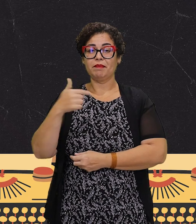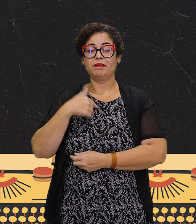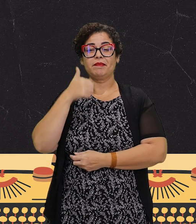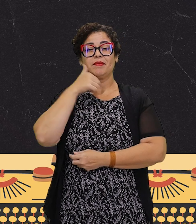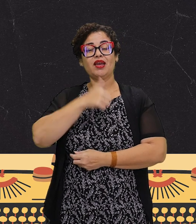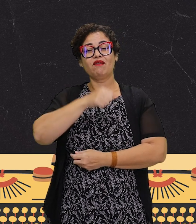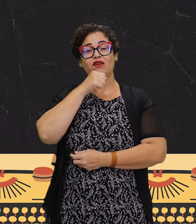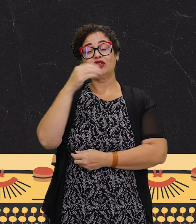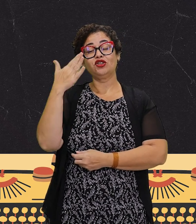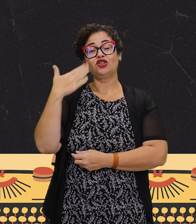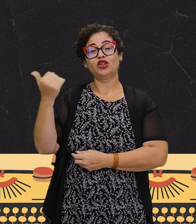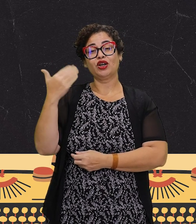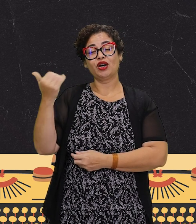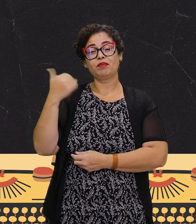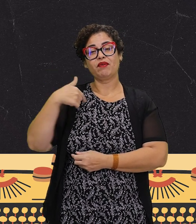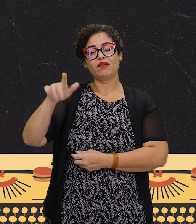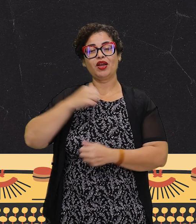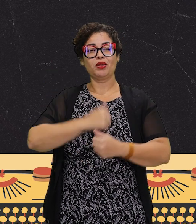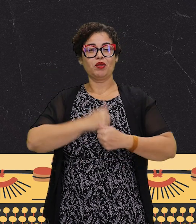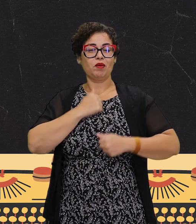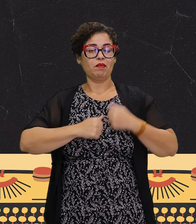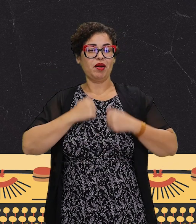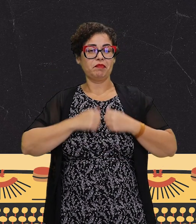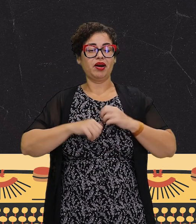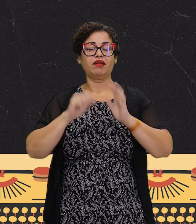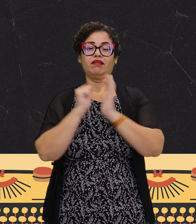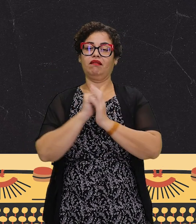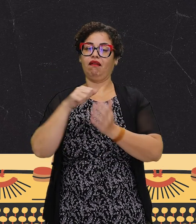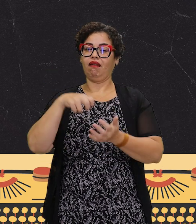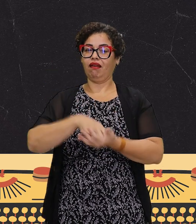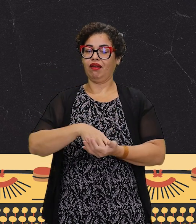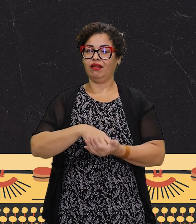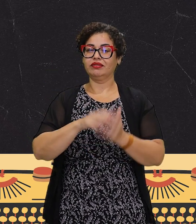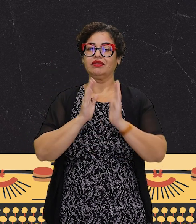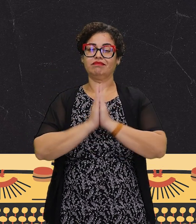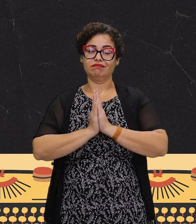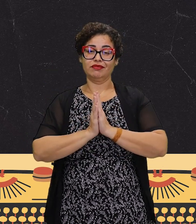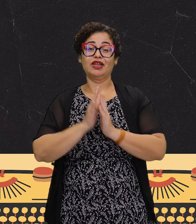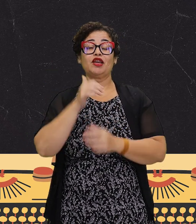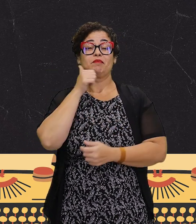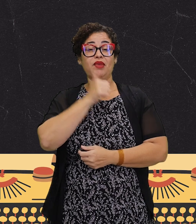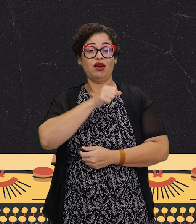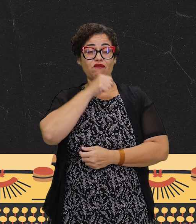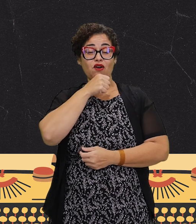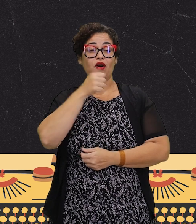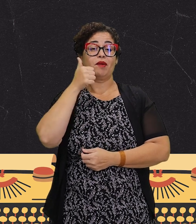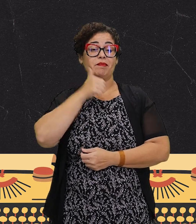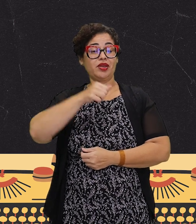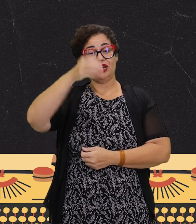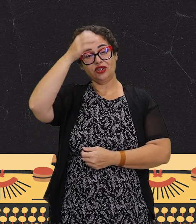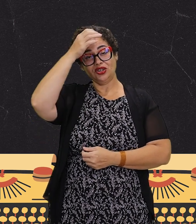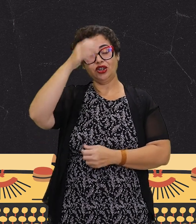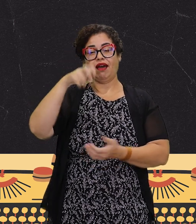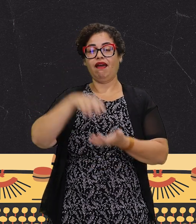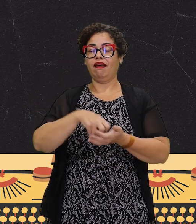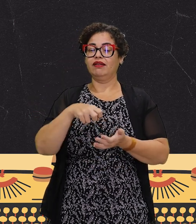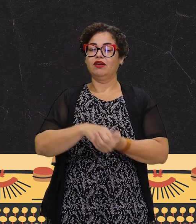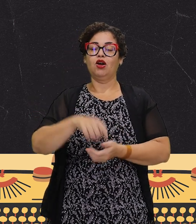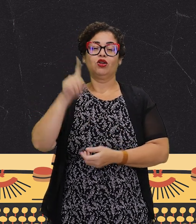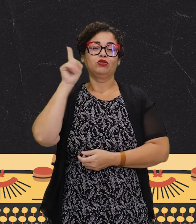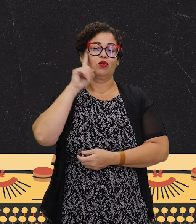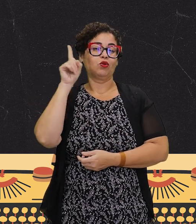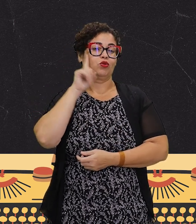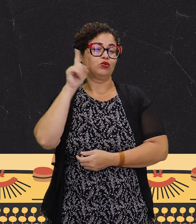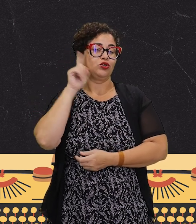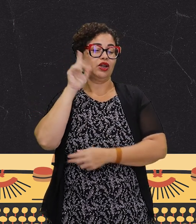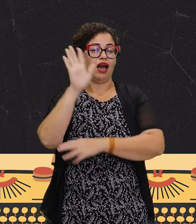ponto, minha avó me chamava para tomar banho e rezar. Minha avó e minha tia rezavam